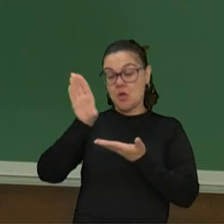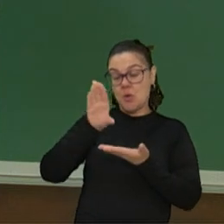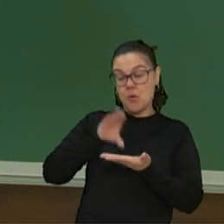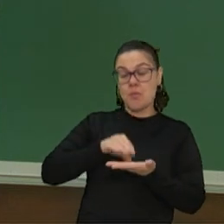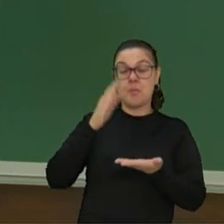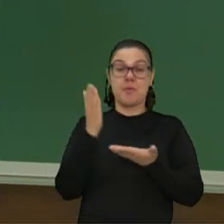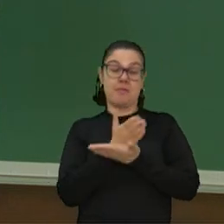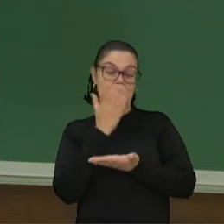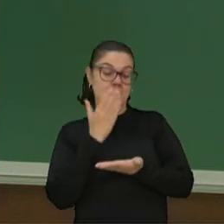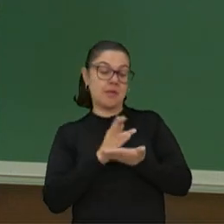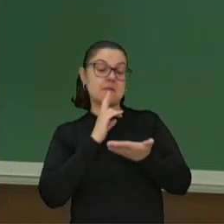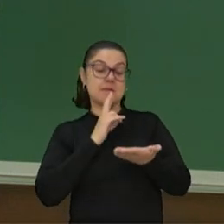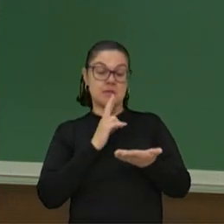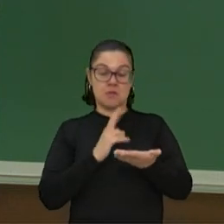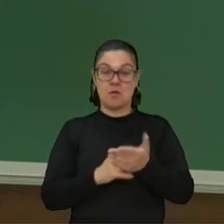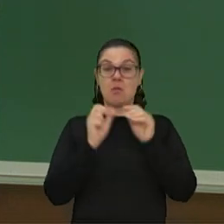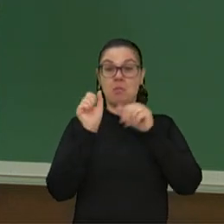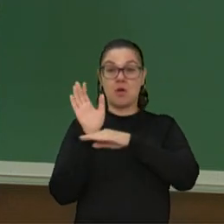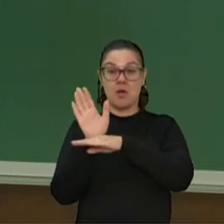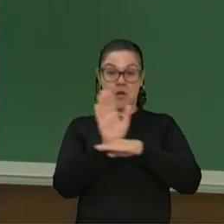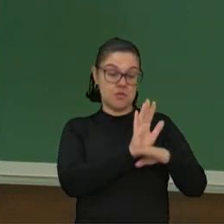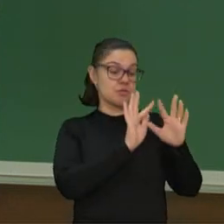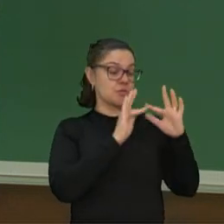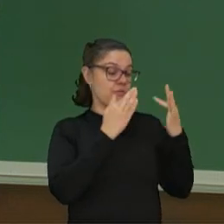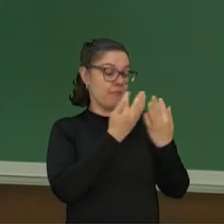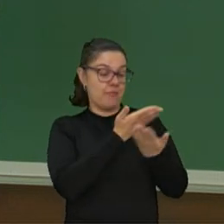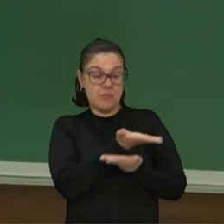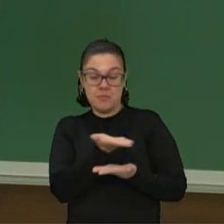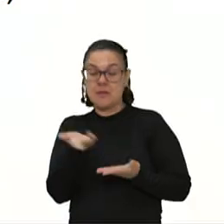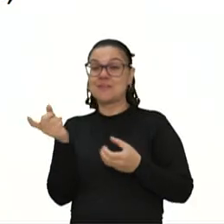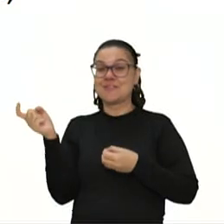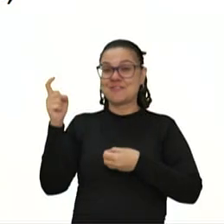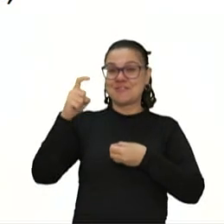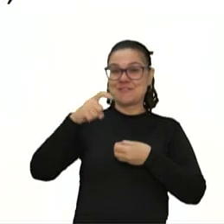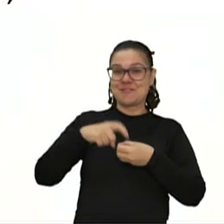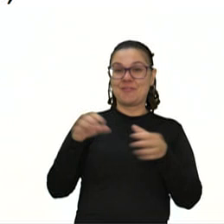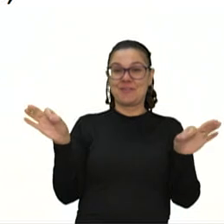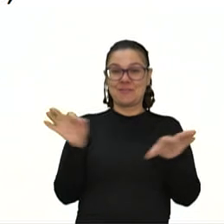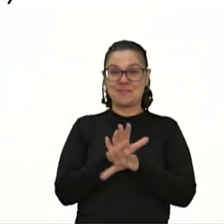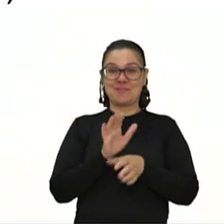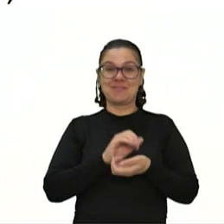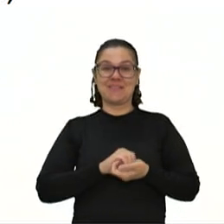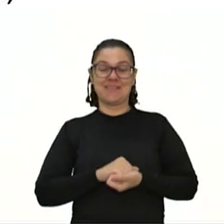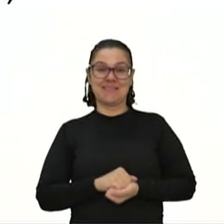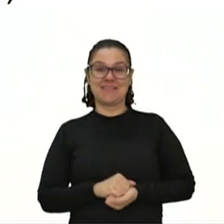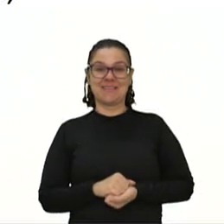caderno, respondam, pode pedir ajuda para os familiares. Nós já voltamos para conferir.